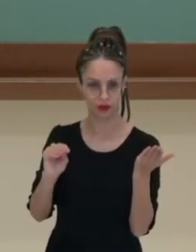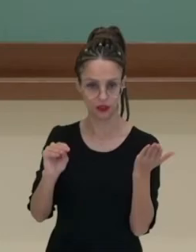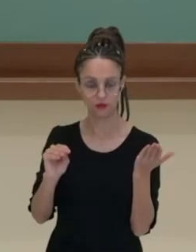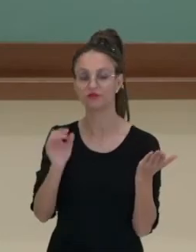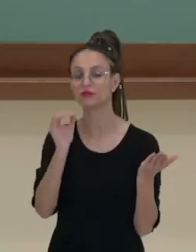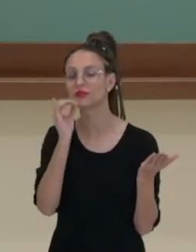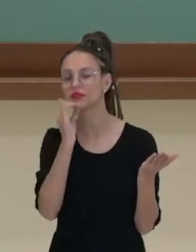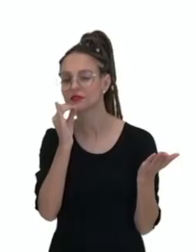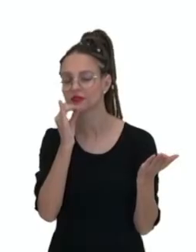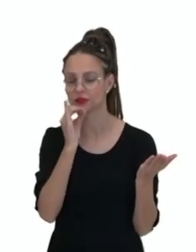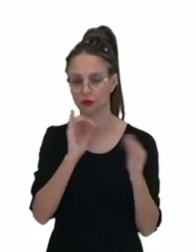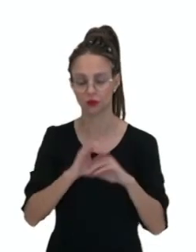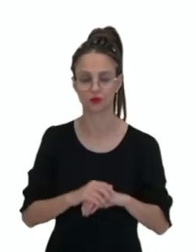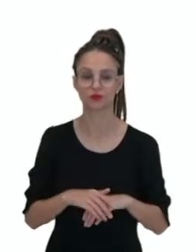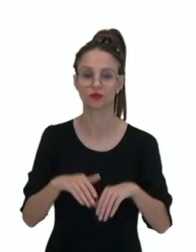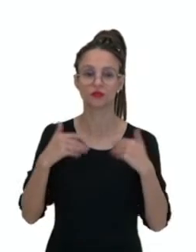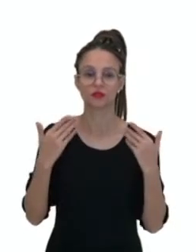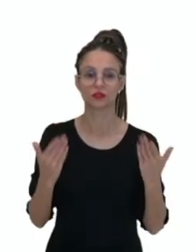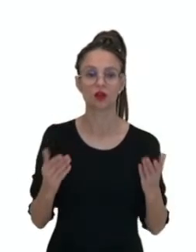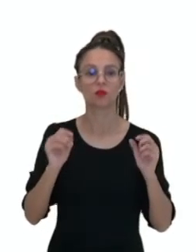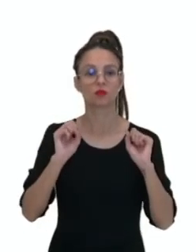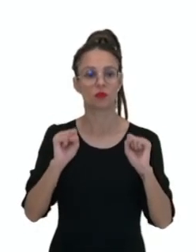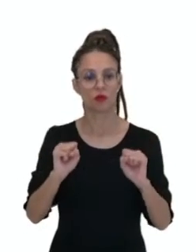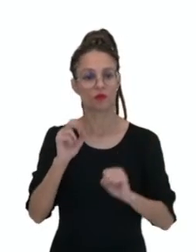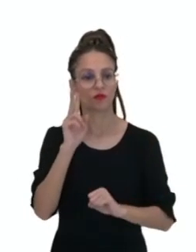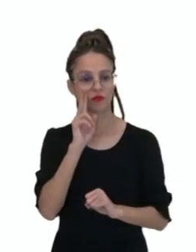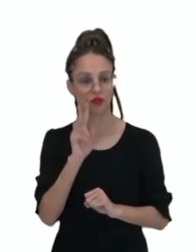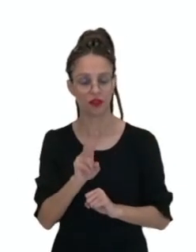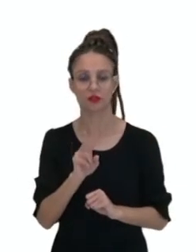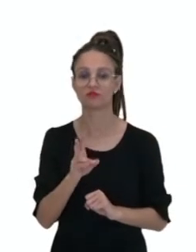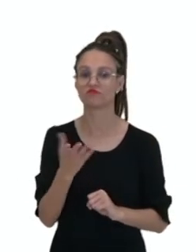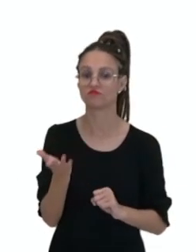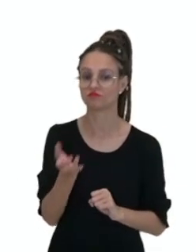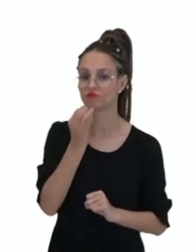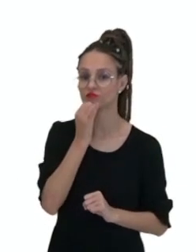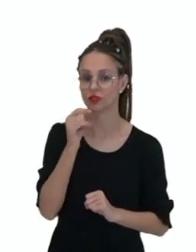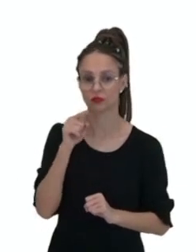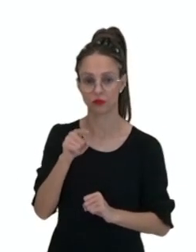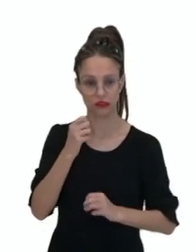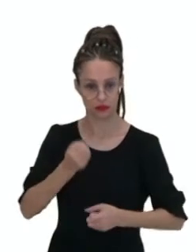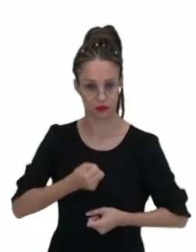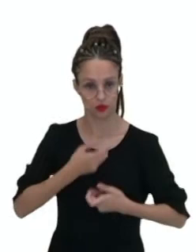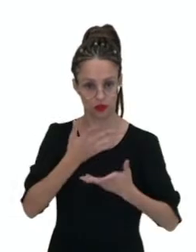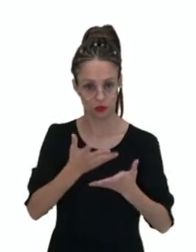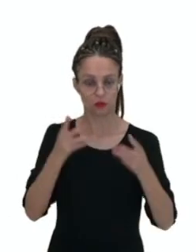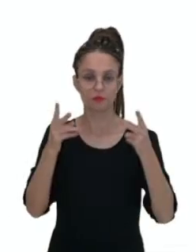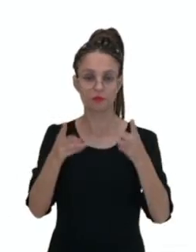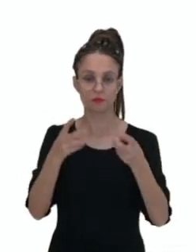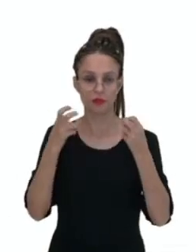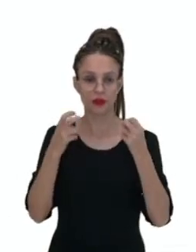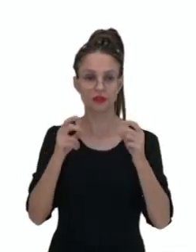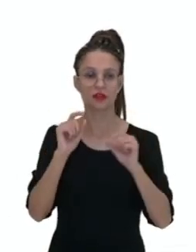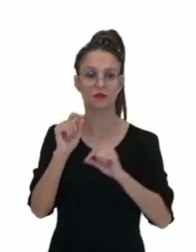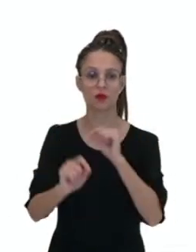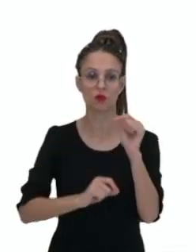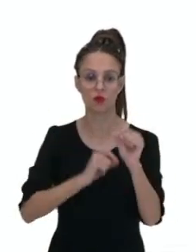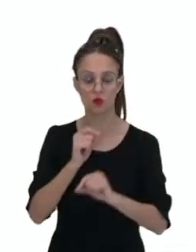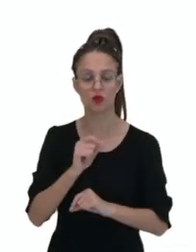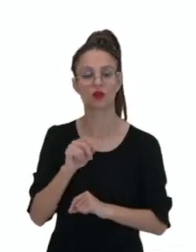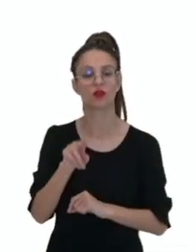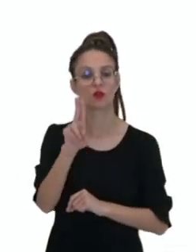isso, nós podemos ver, né, que nesse poema é possível perceber a exploração do quê?